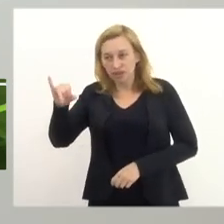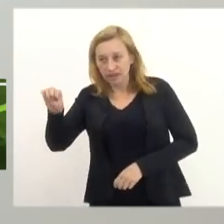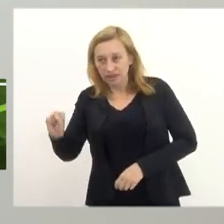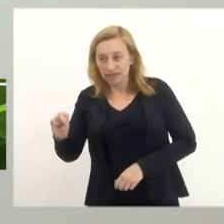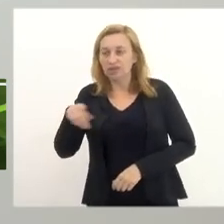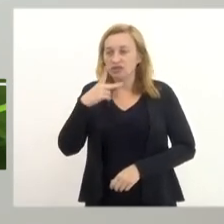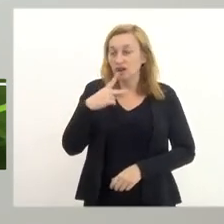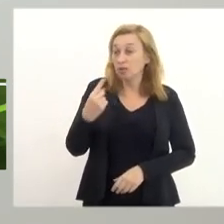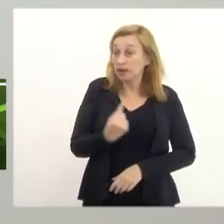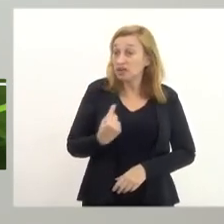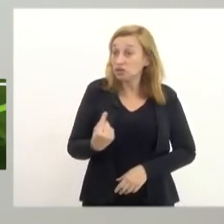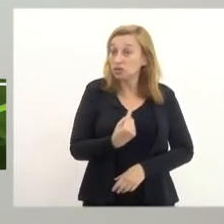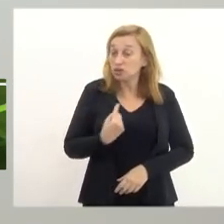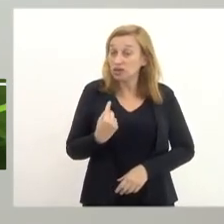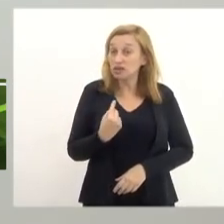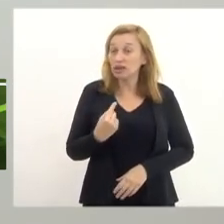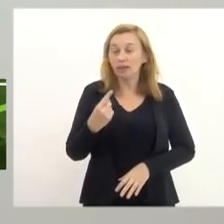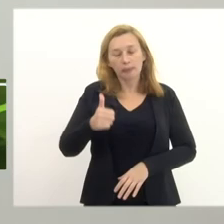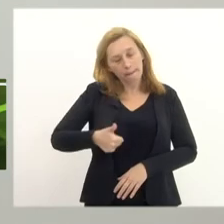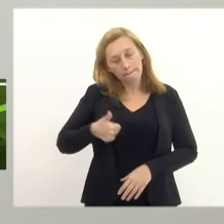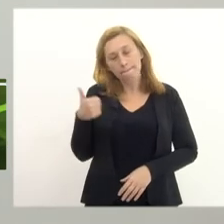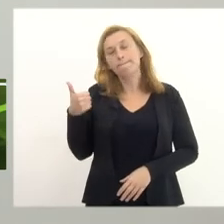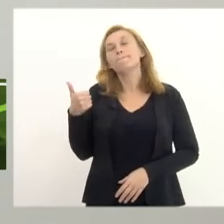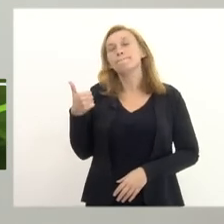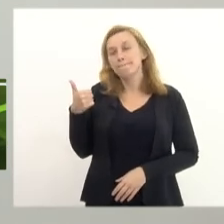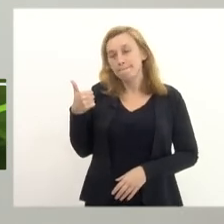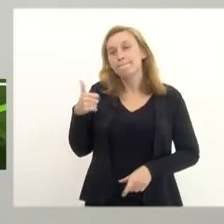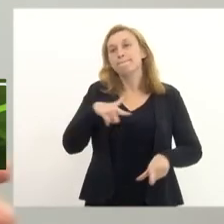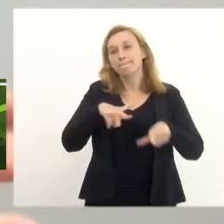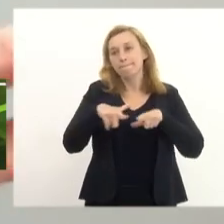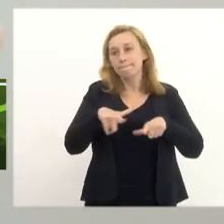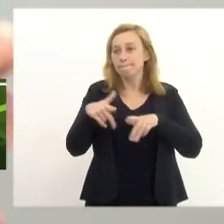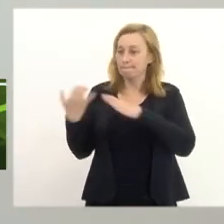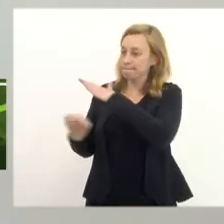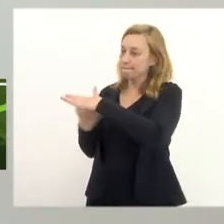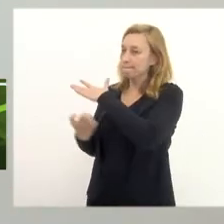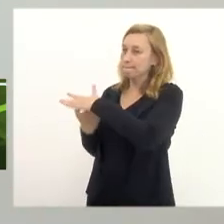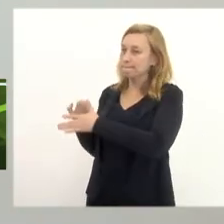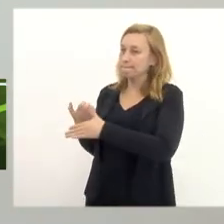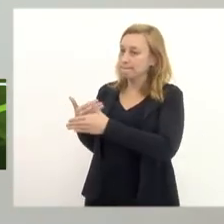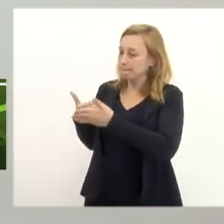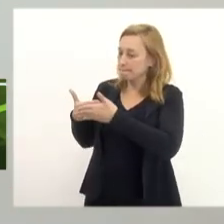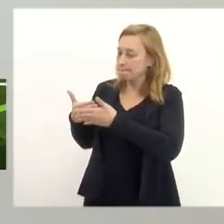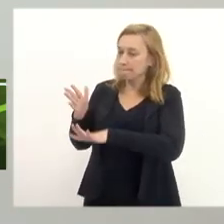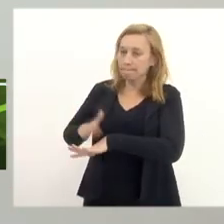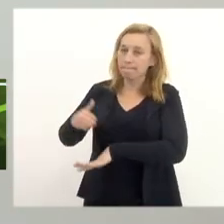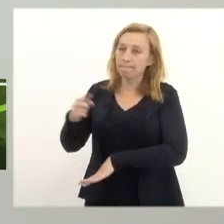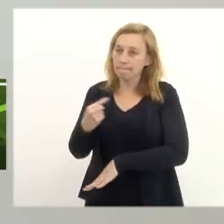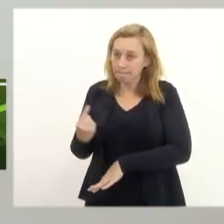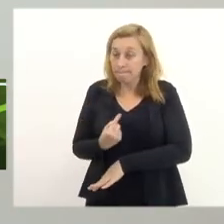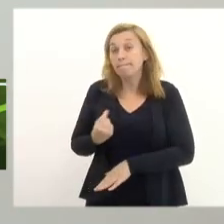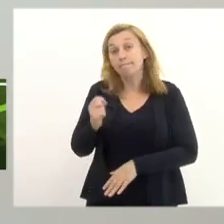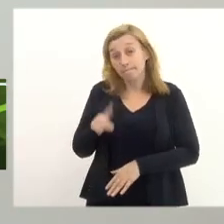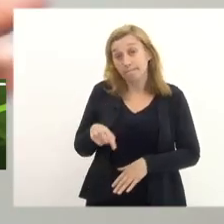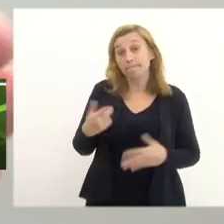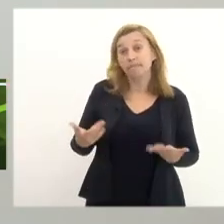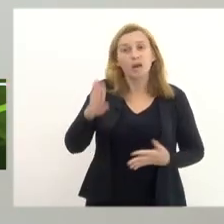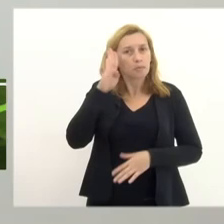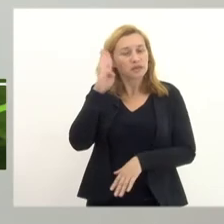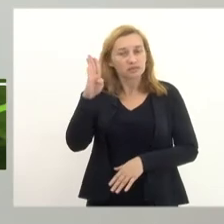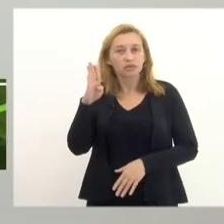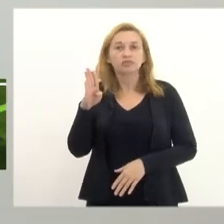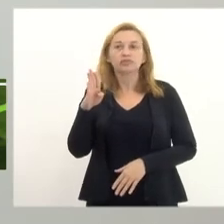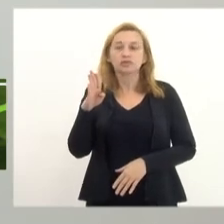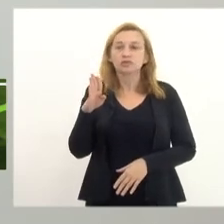para nós é muito melhor trabalhar com empresas que estão próximas da gente, né? Principalmente